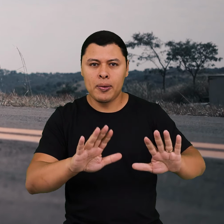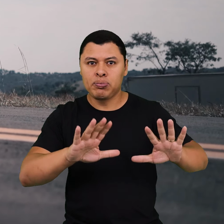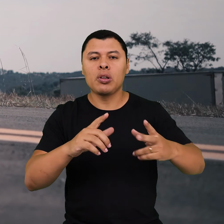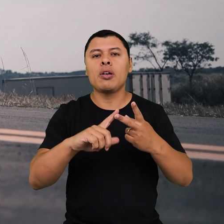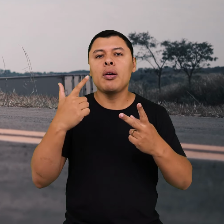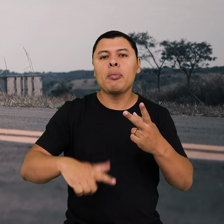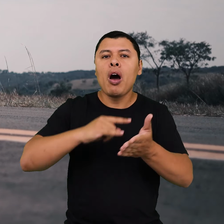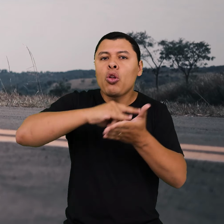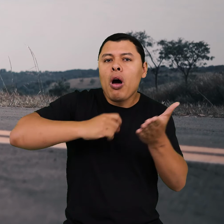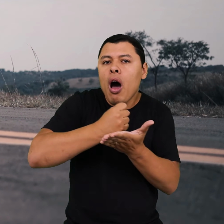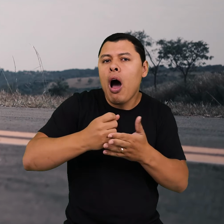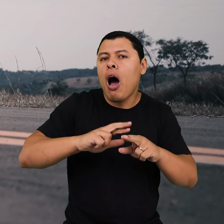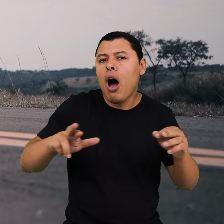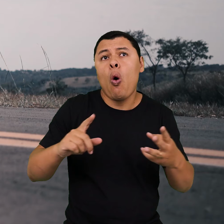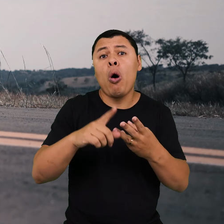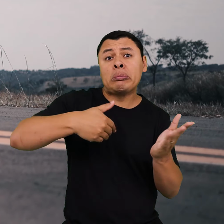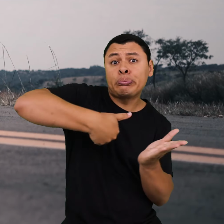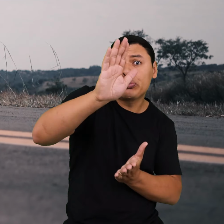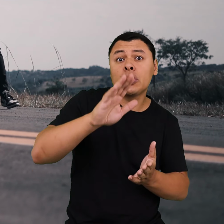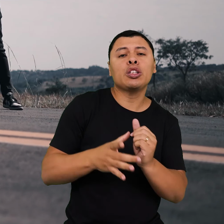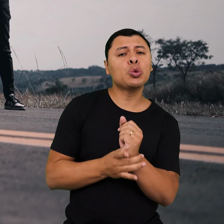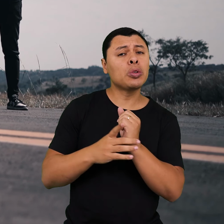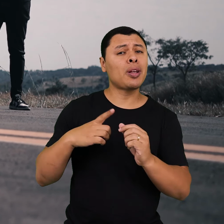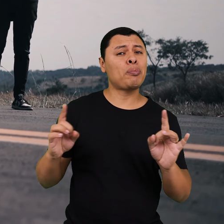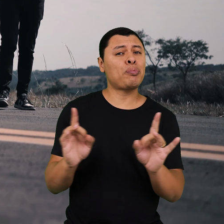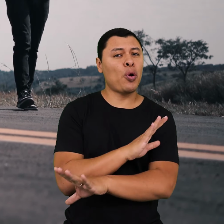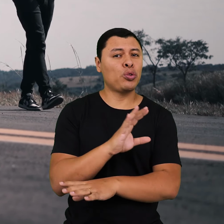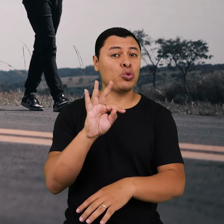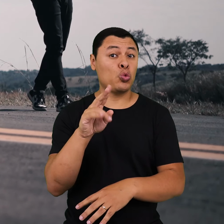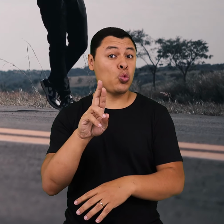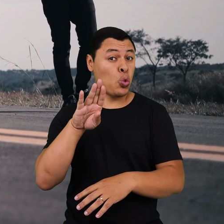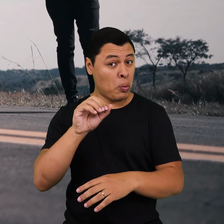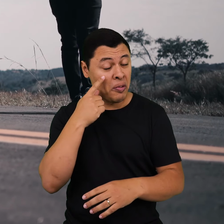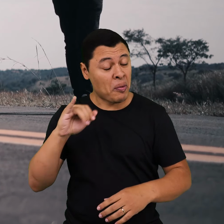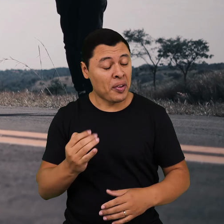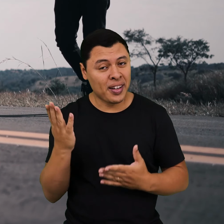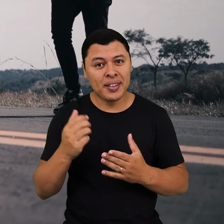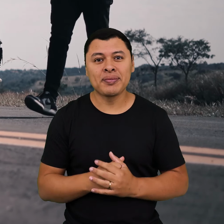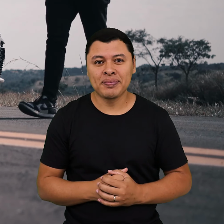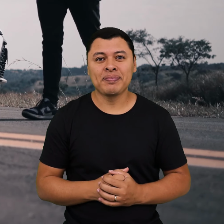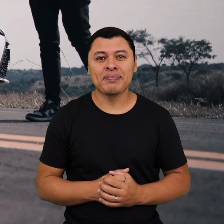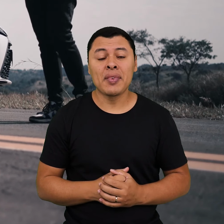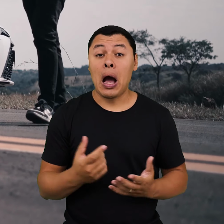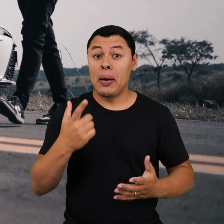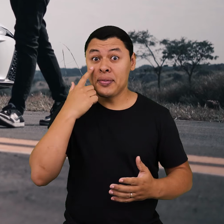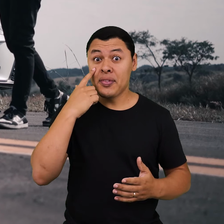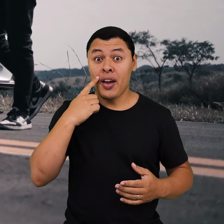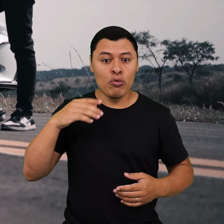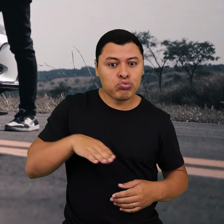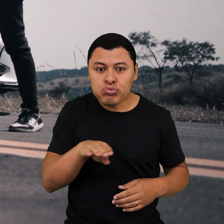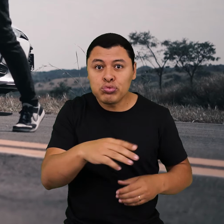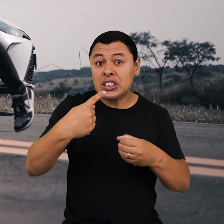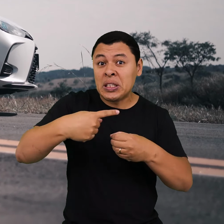proteção contra a perda de fonte de renda. Vai lembrar também que financiamento turbinado vale para automóveis 0 km. Agora, vamos dar uma conferida então